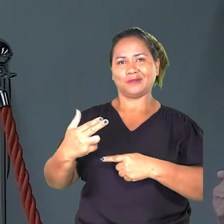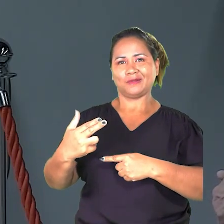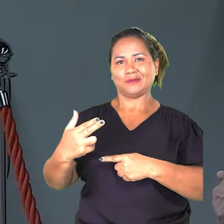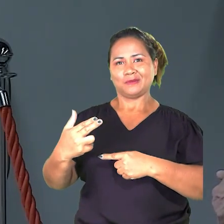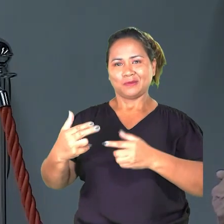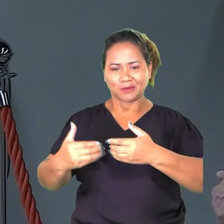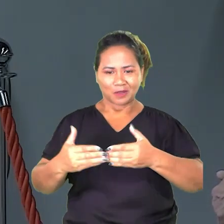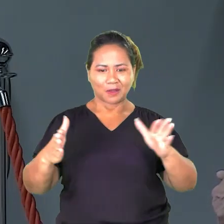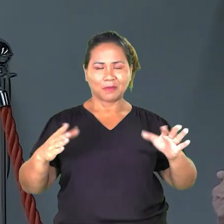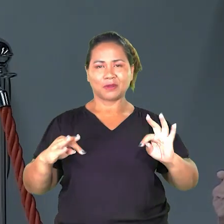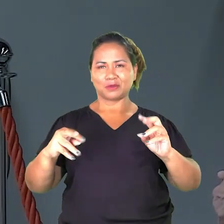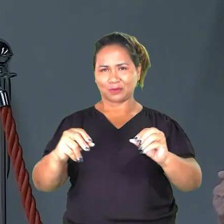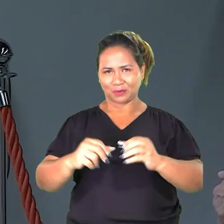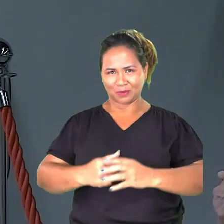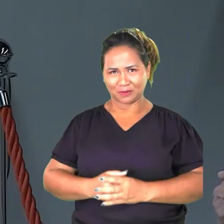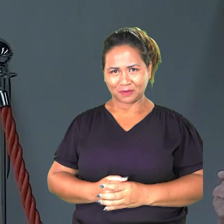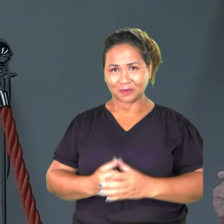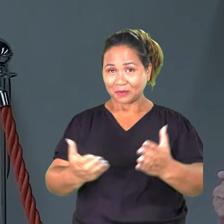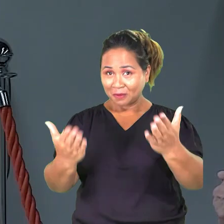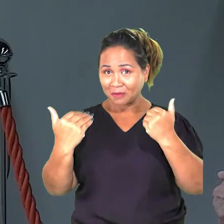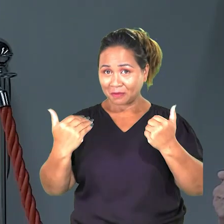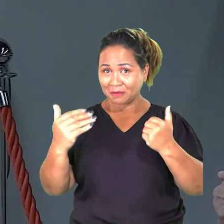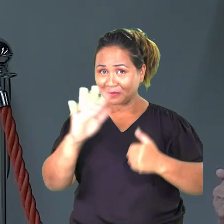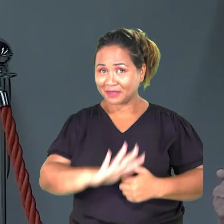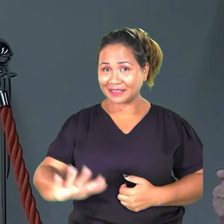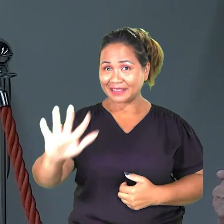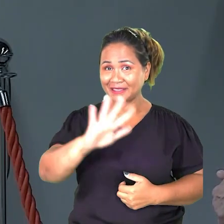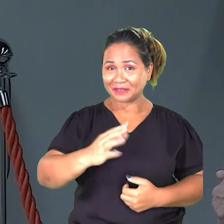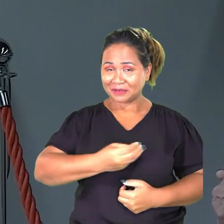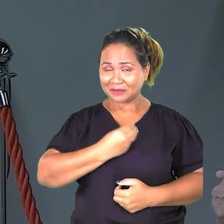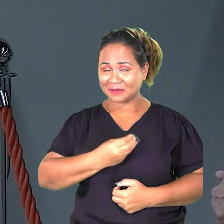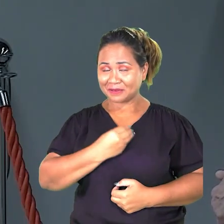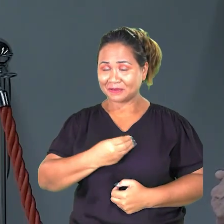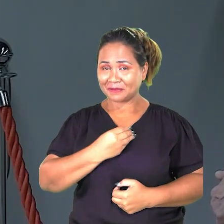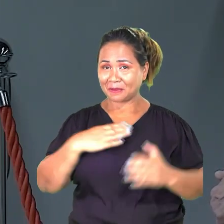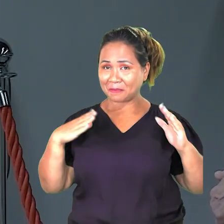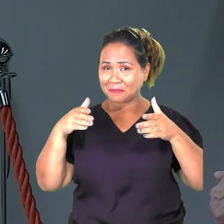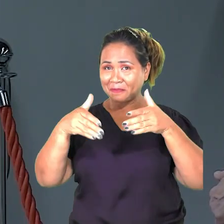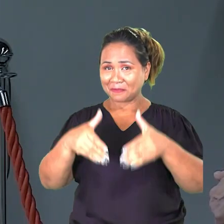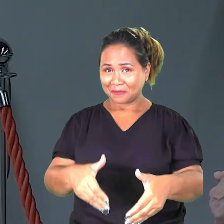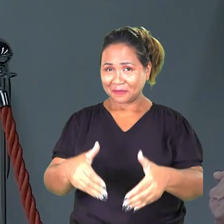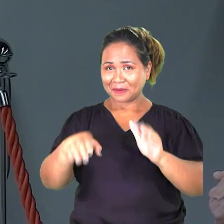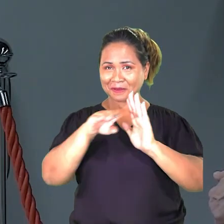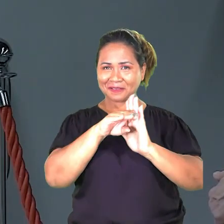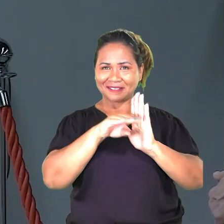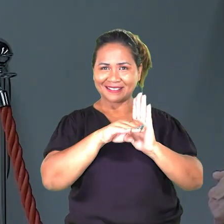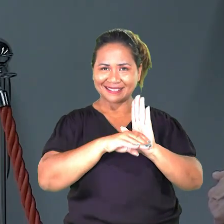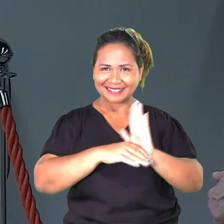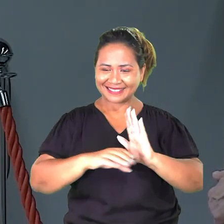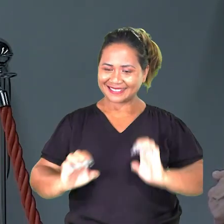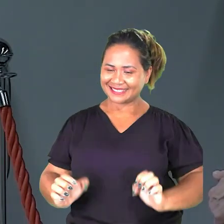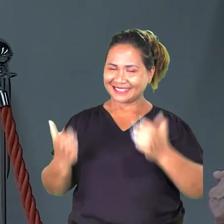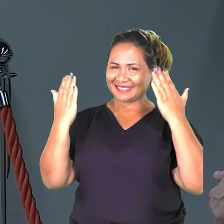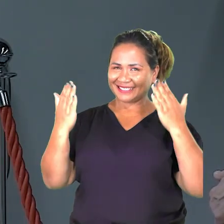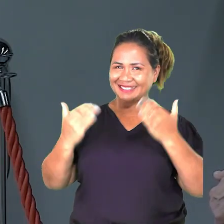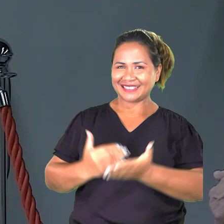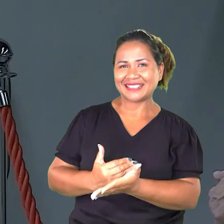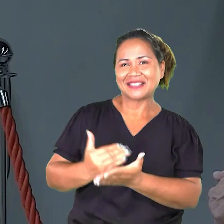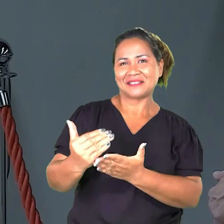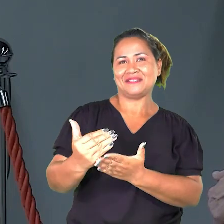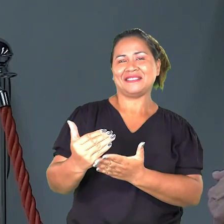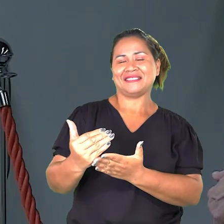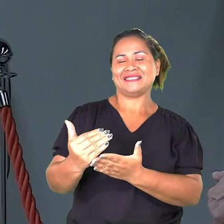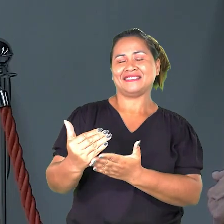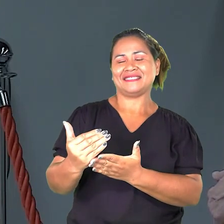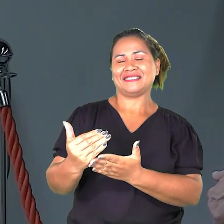inaugural e desfazimento do dispositivo de honra, convidamos a todos os presentes a participarem da programação festiva